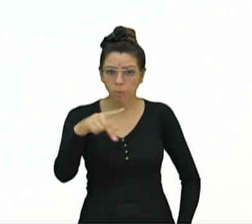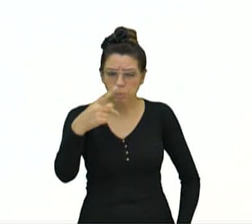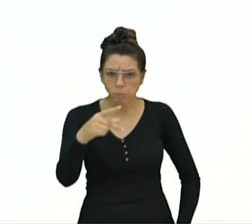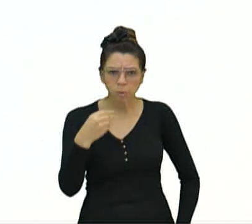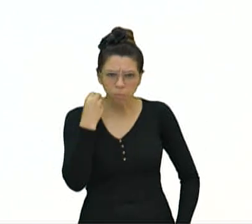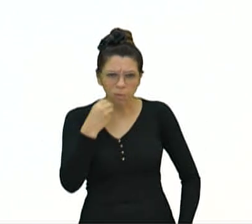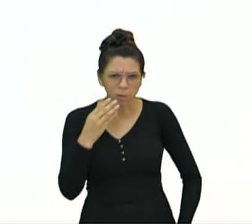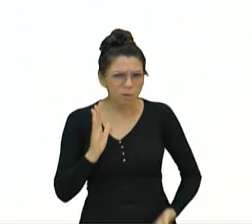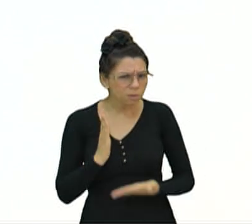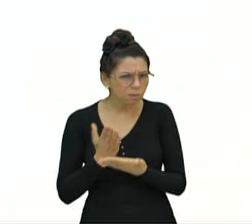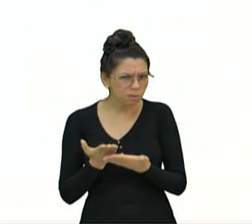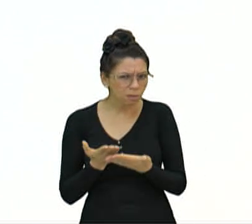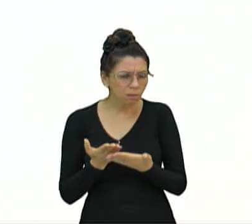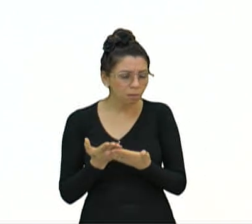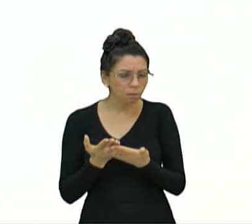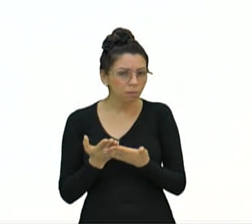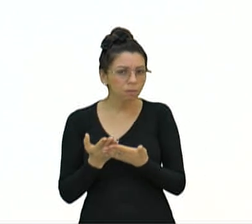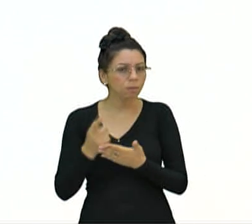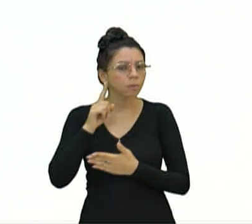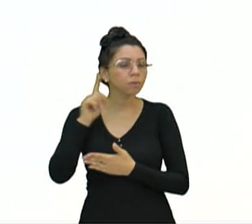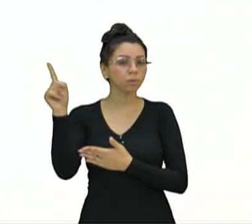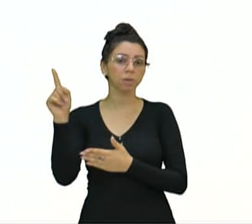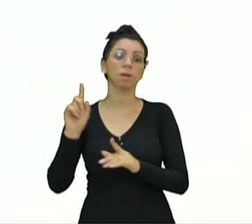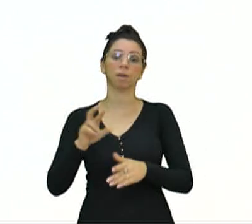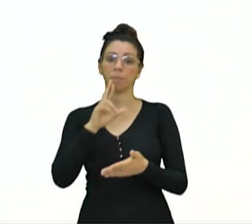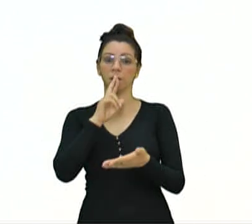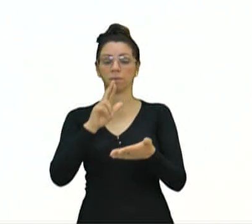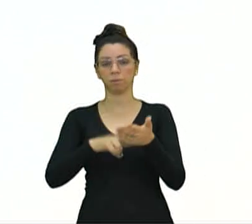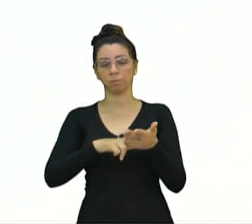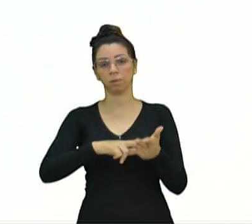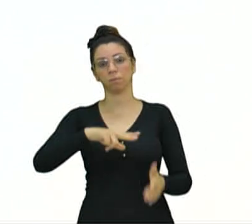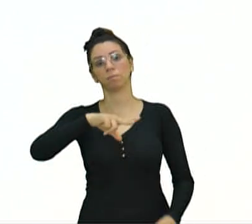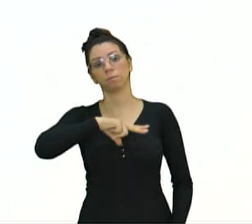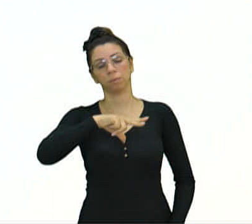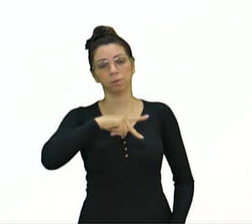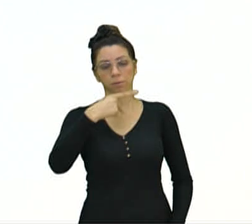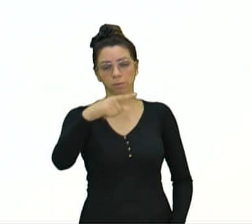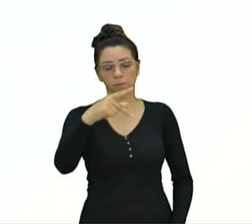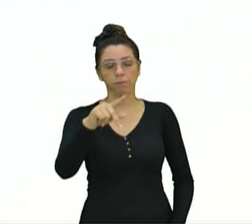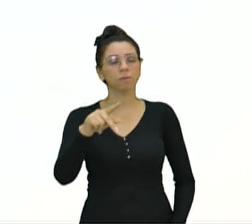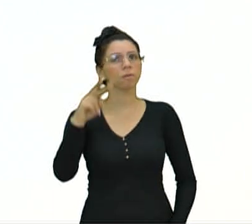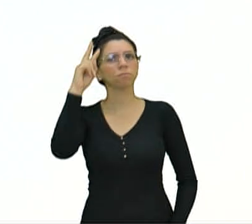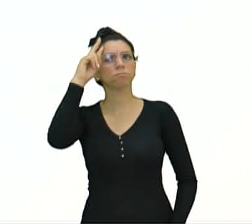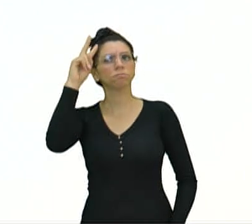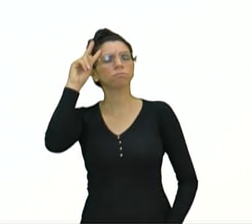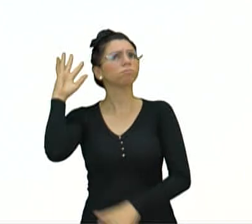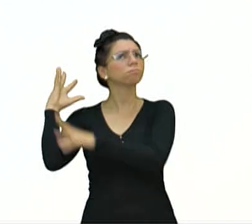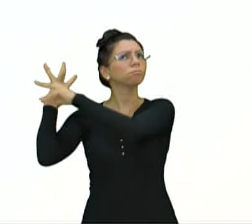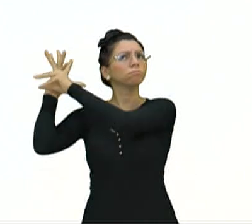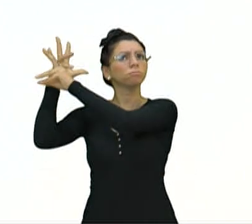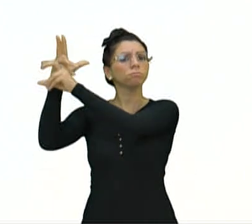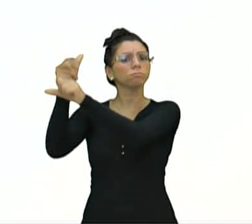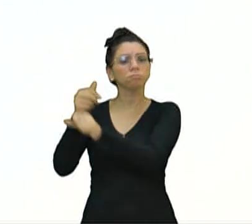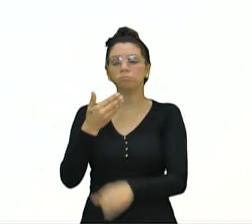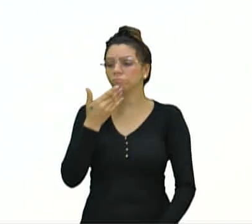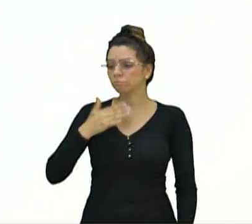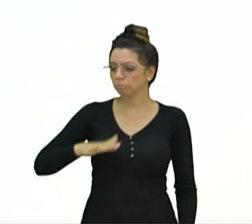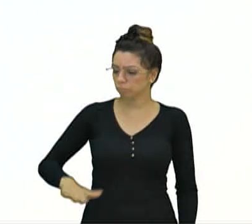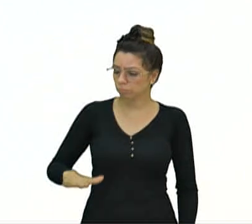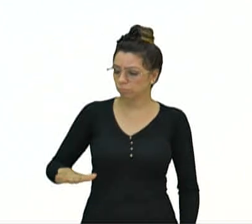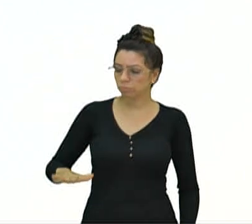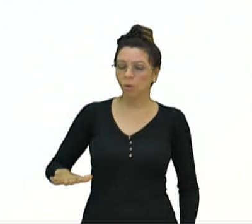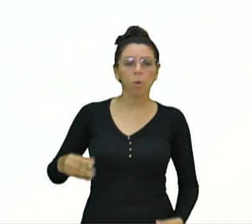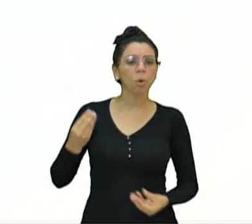Quando? Então aqui é uma resposta pessoal, você vai relembrar momentos desde a sua infância em que o tambor esteve de alguma